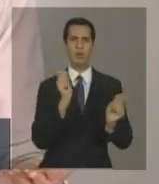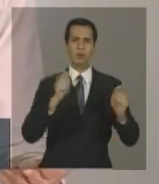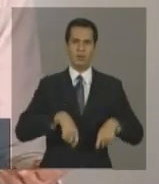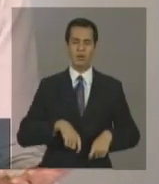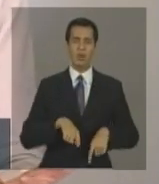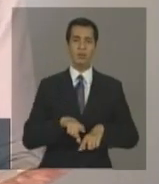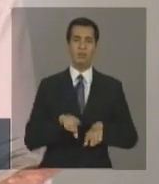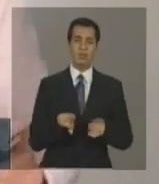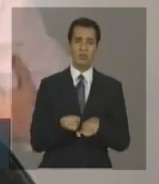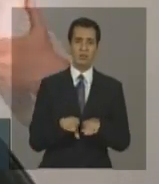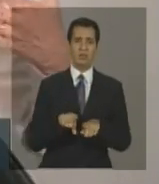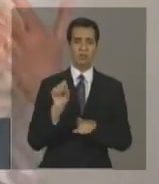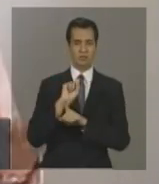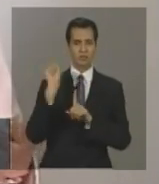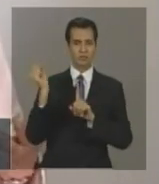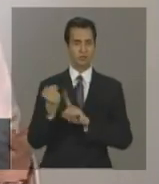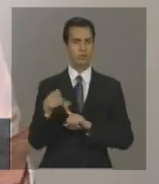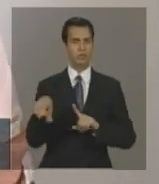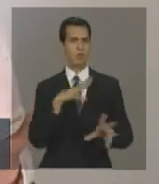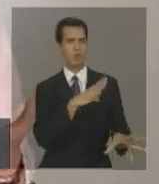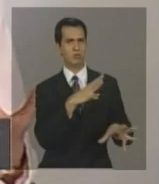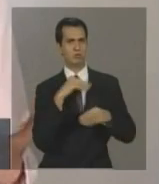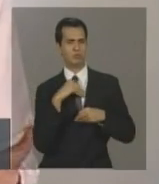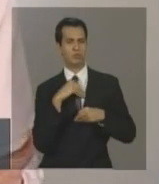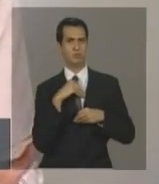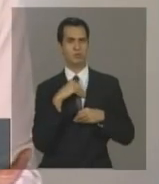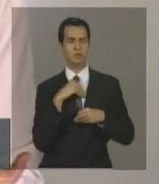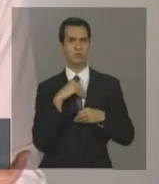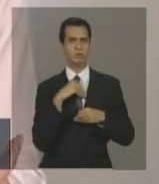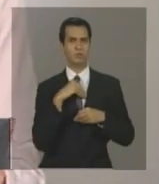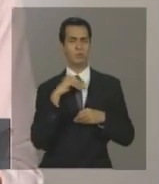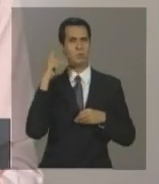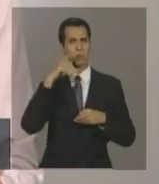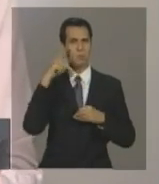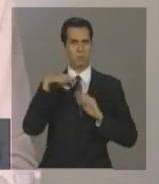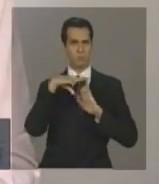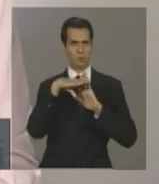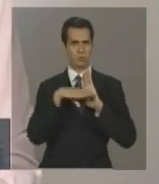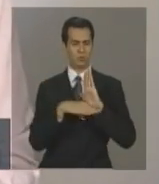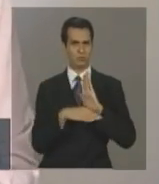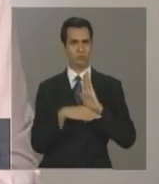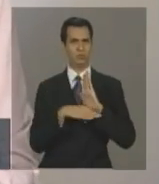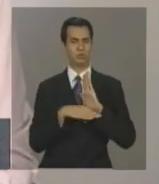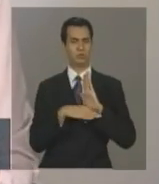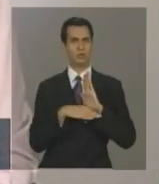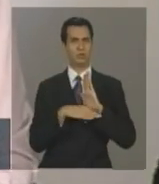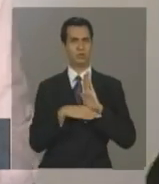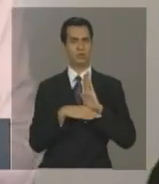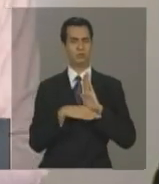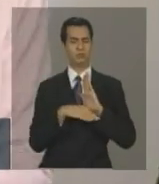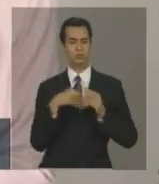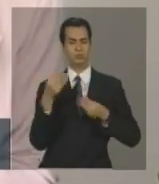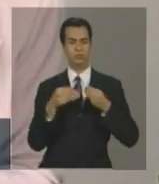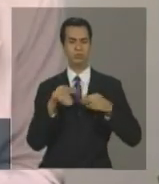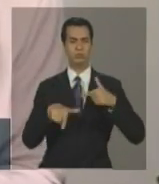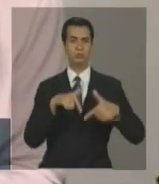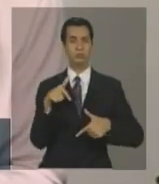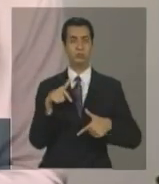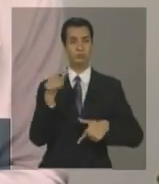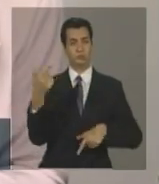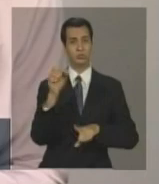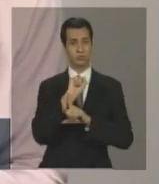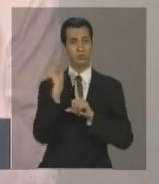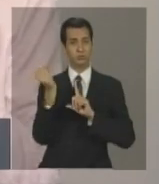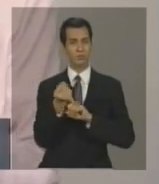sociedade mesmo, ao assumir políticas importantes sob sua coordenação e execução, ela sempre fez a crítica